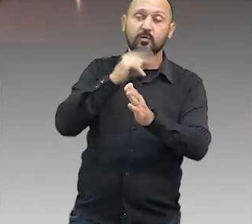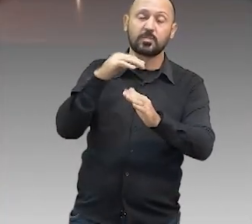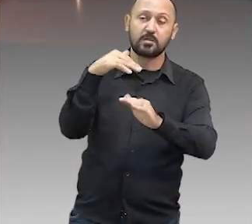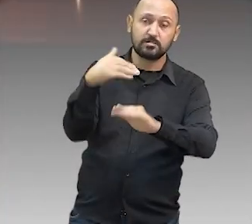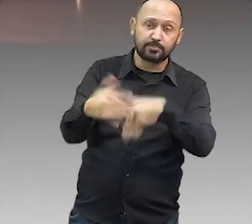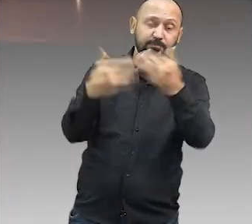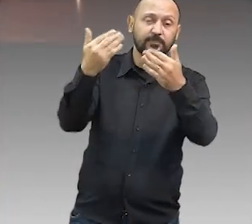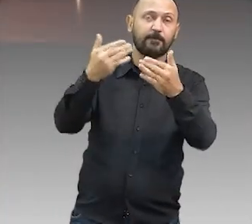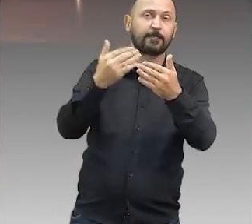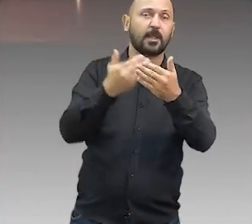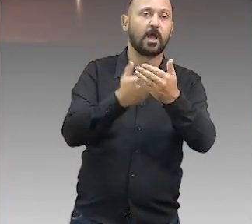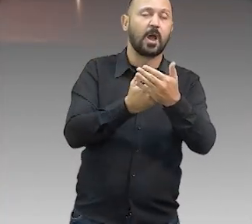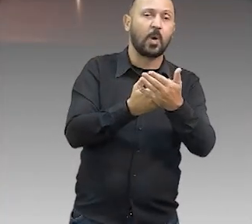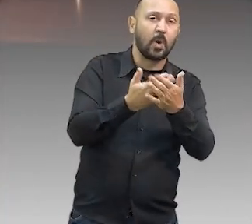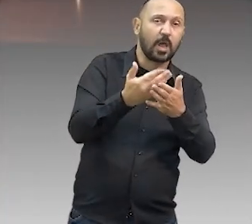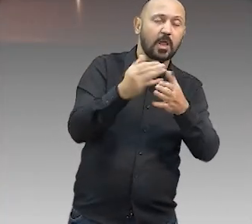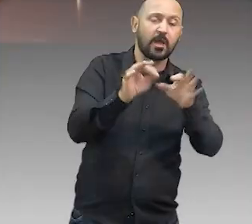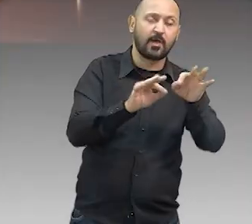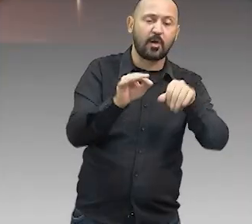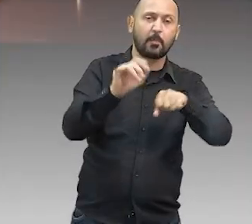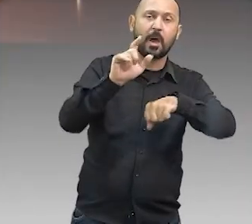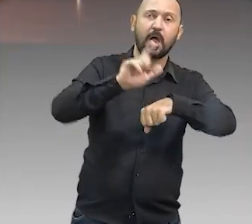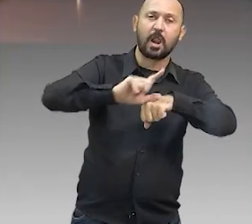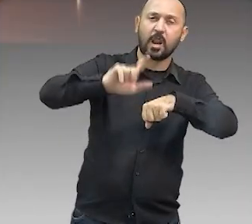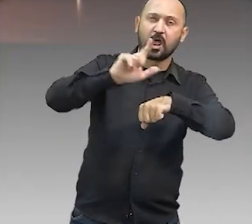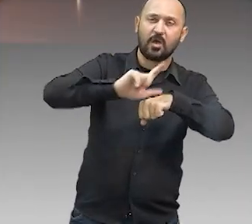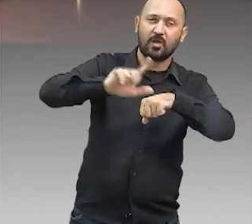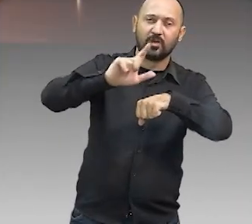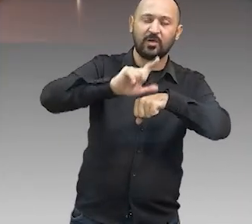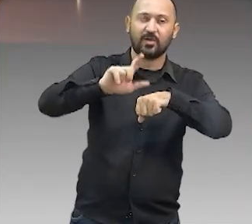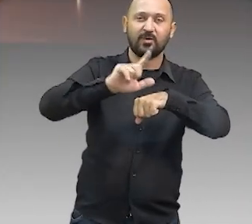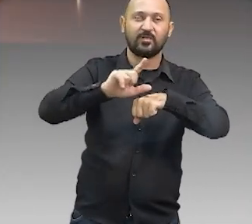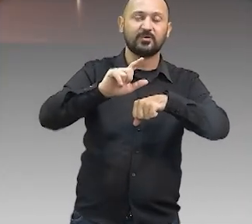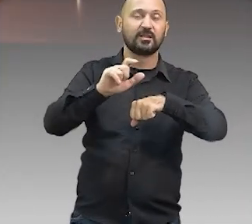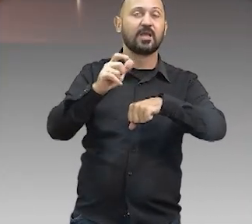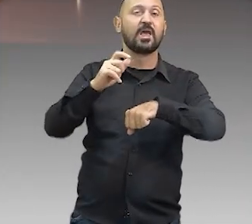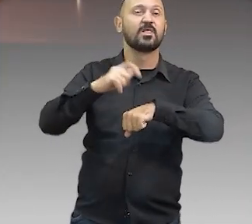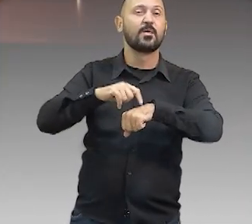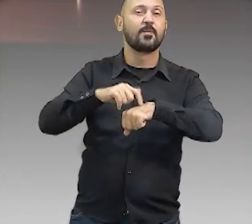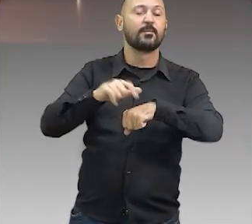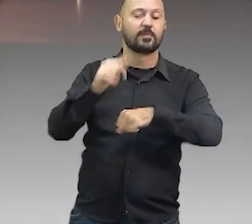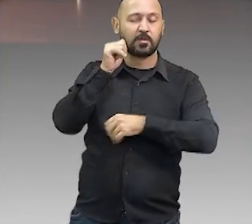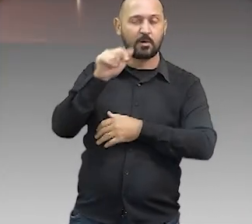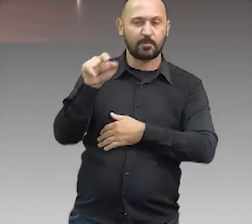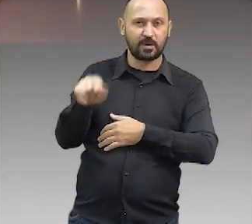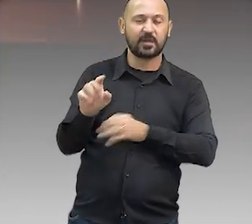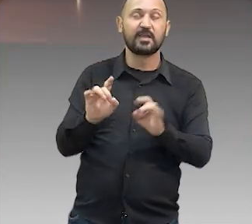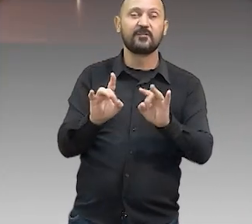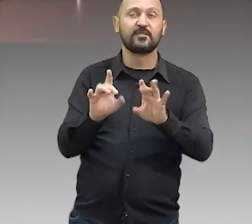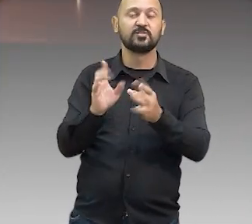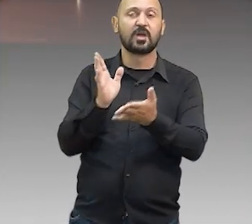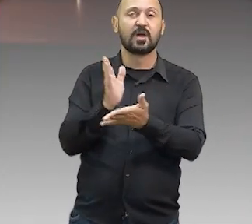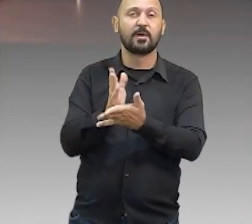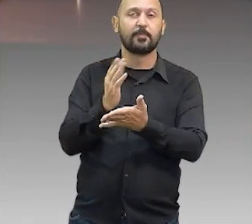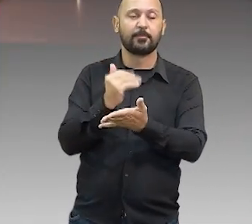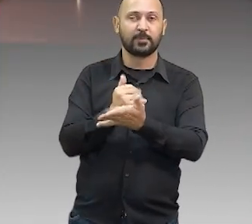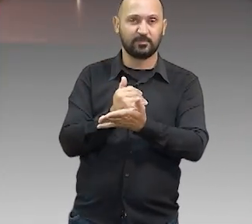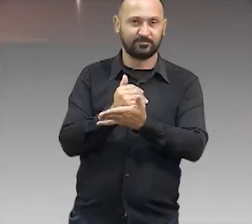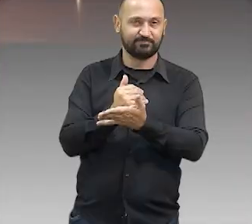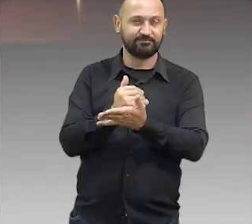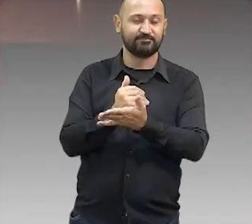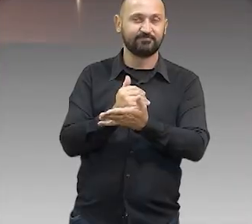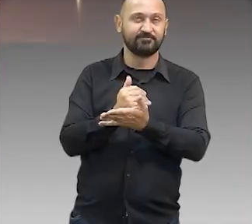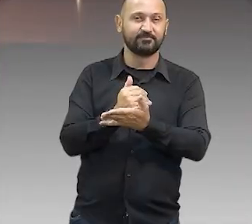loja, e chega a ponto de uma senhora que vendia bolo aí, do CDL, Clube